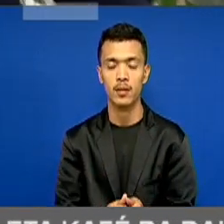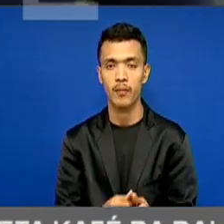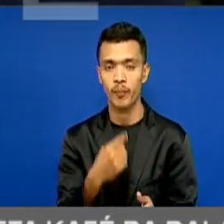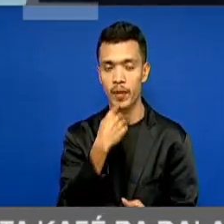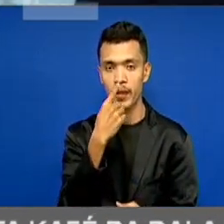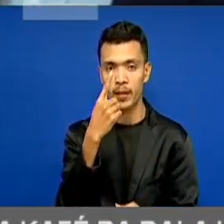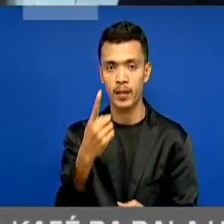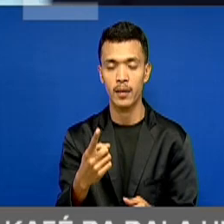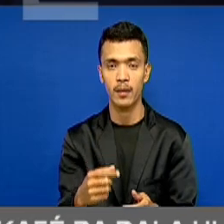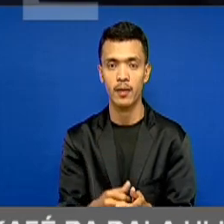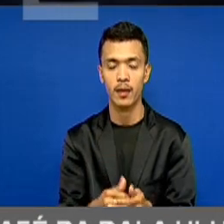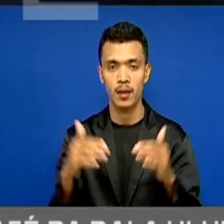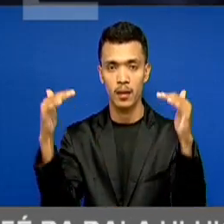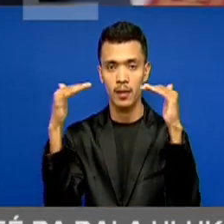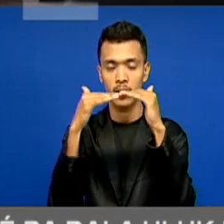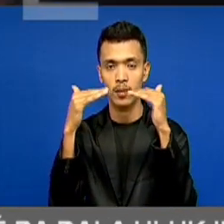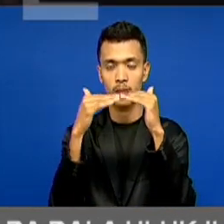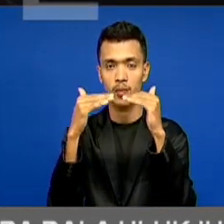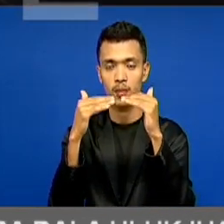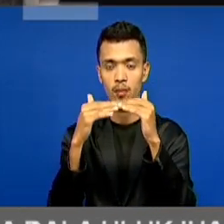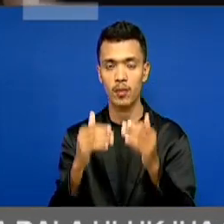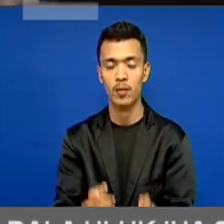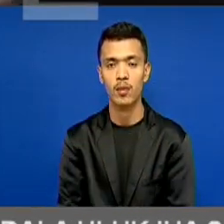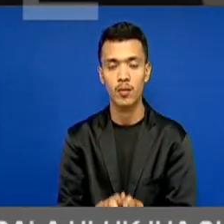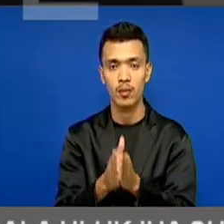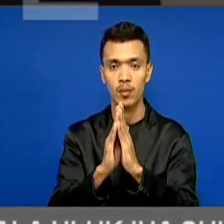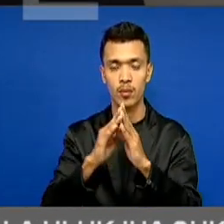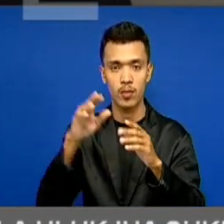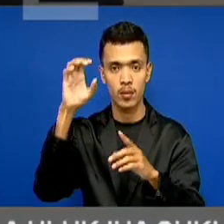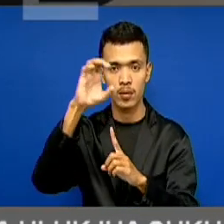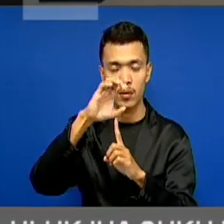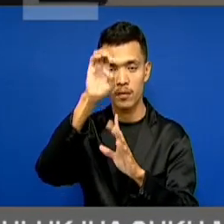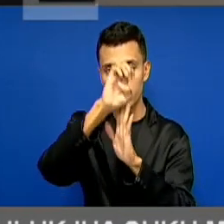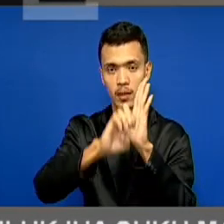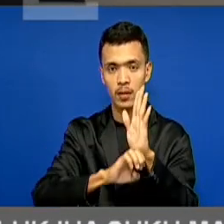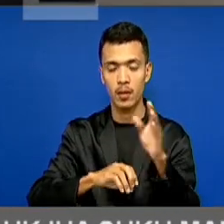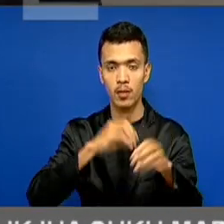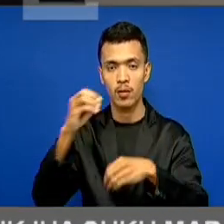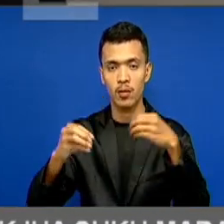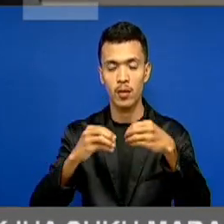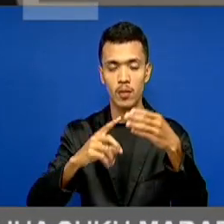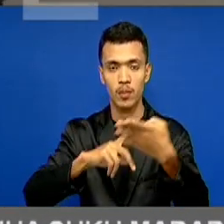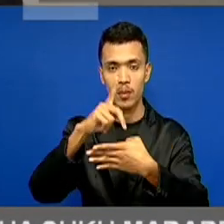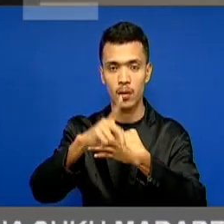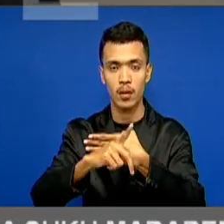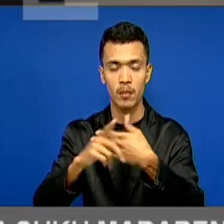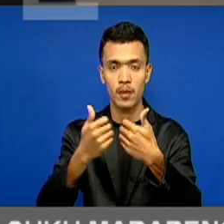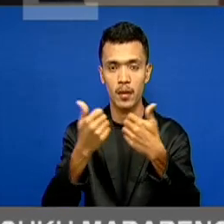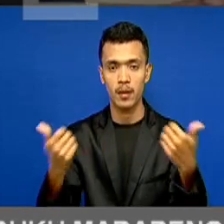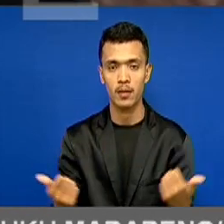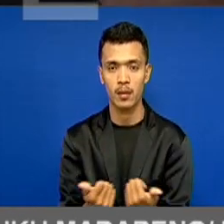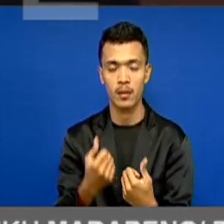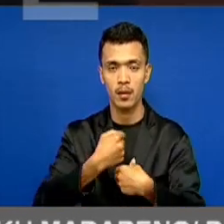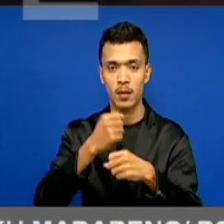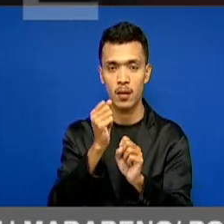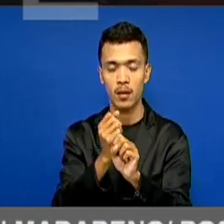Barreto da Costa Teten, encontrou ne a tu husu hanuim balu husi se festado. Conaba programa ne be agência ne a tu halo e a Timor-Leste,